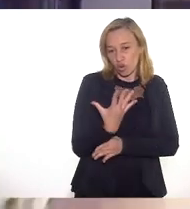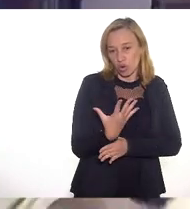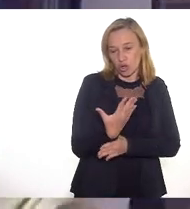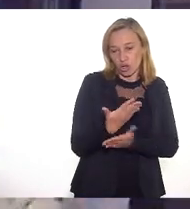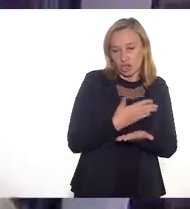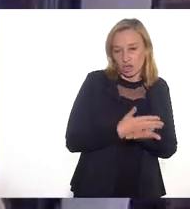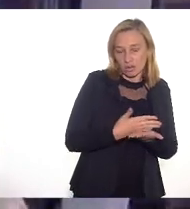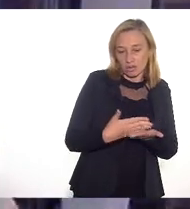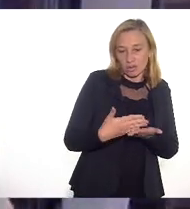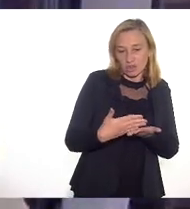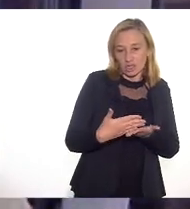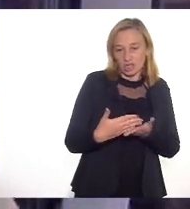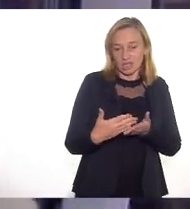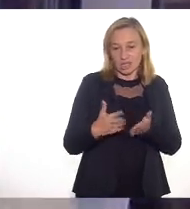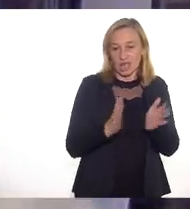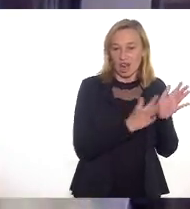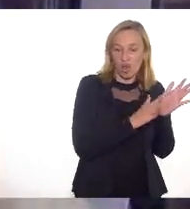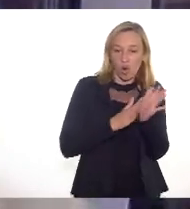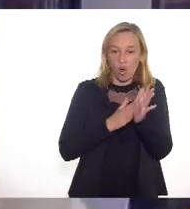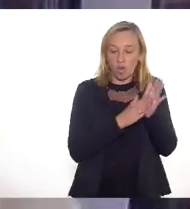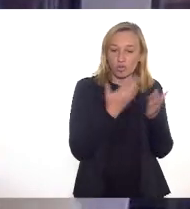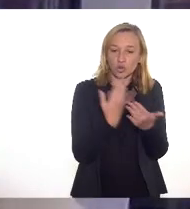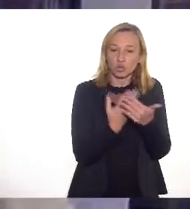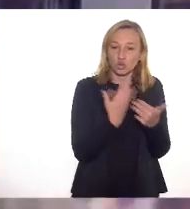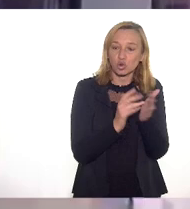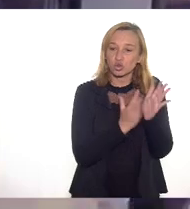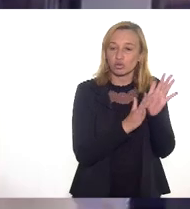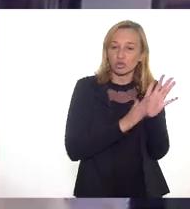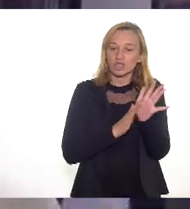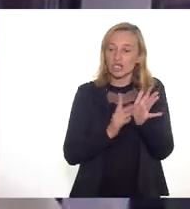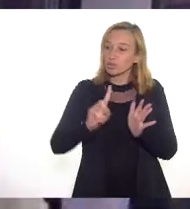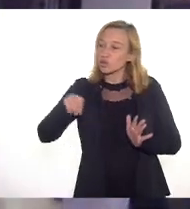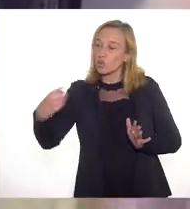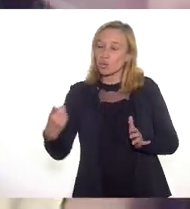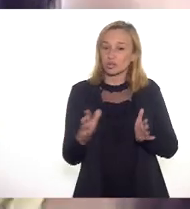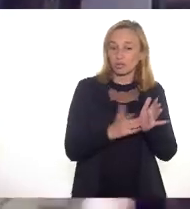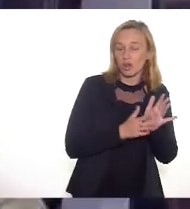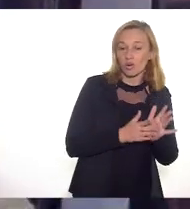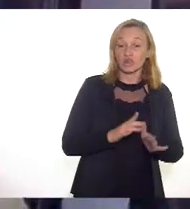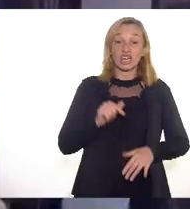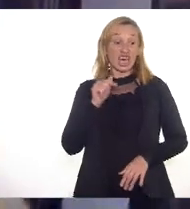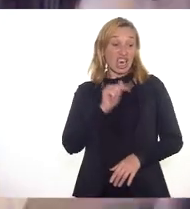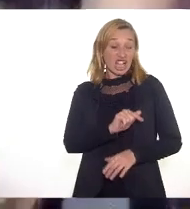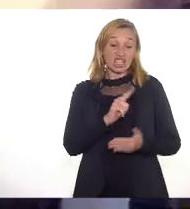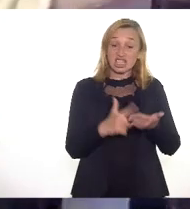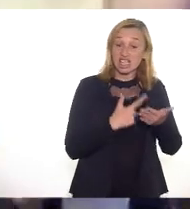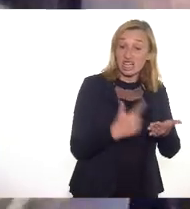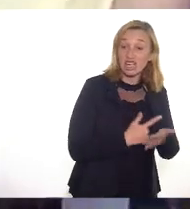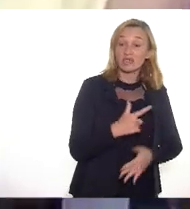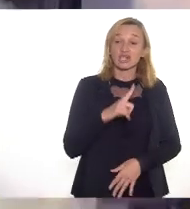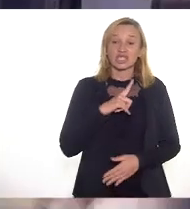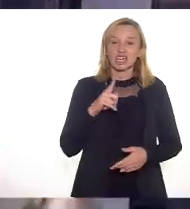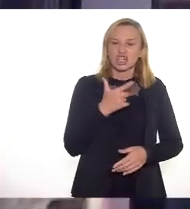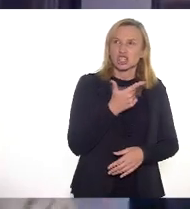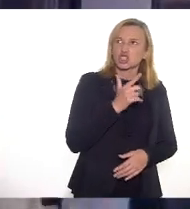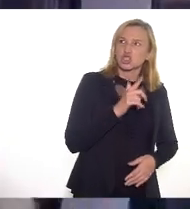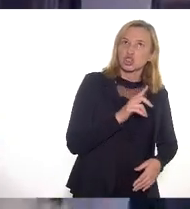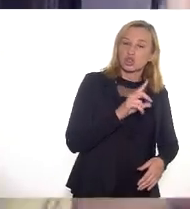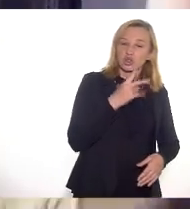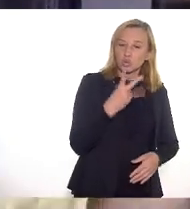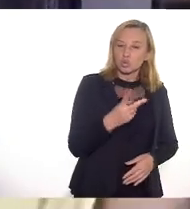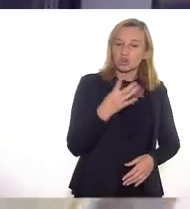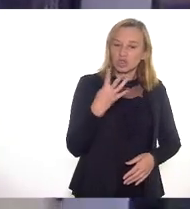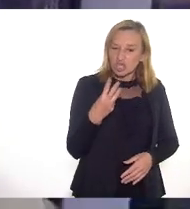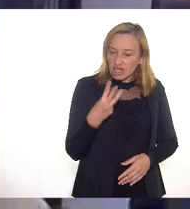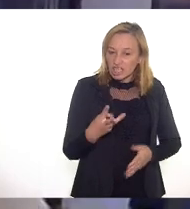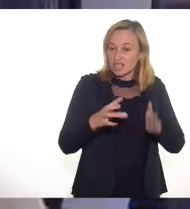Princípio Era Roda, é um estudo sobre samba, partido alta e outros pagodes. Neste livro tem lá umas duas ou três páginas